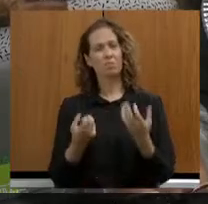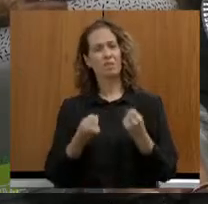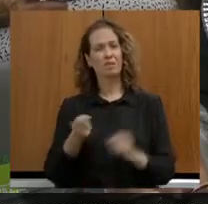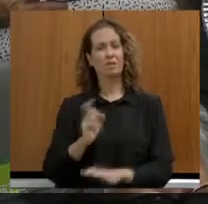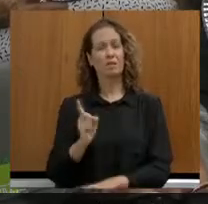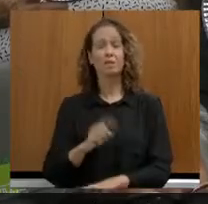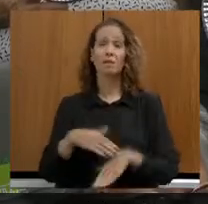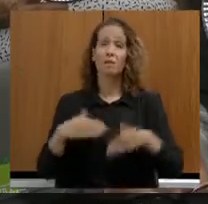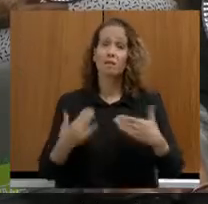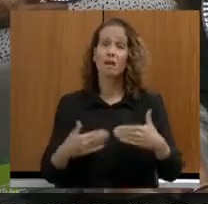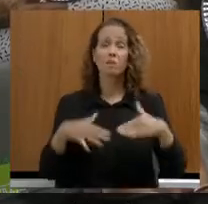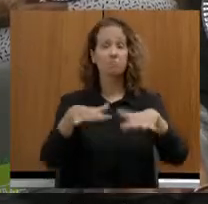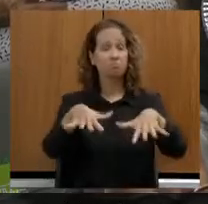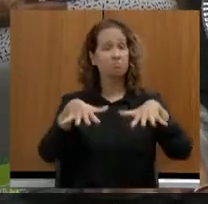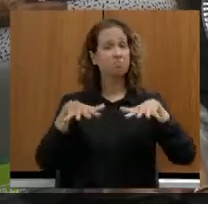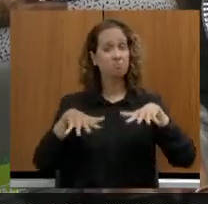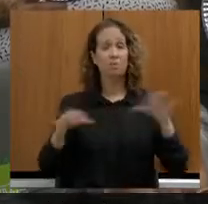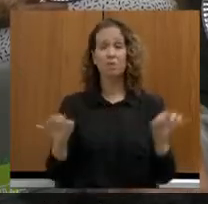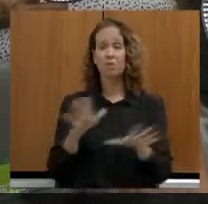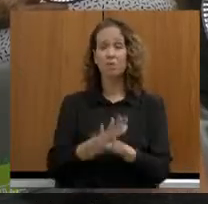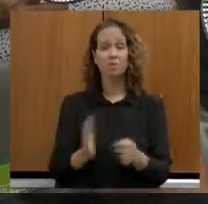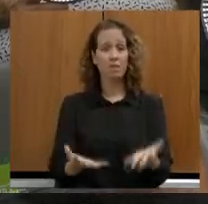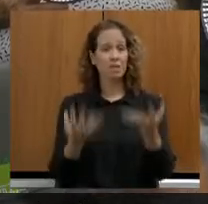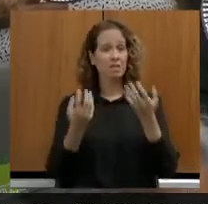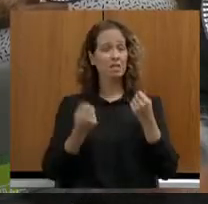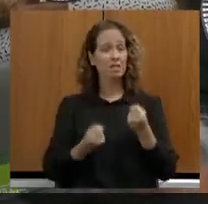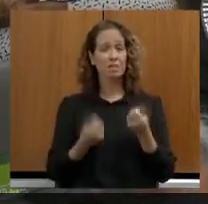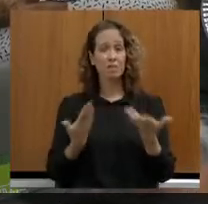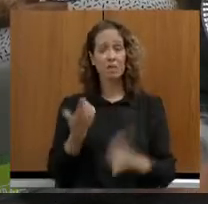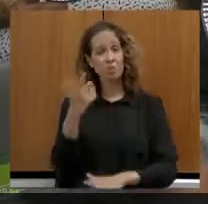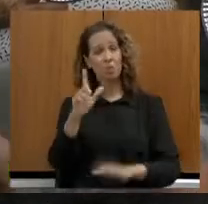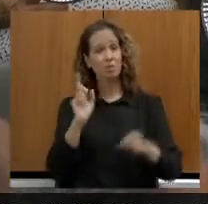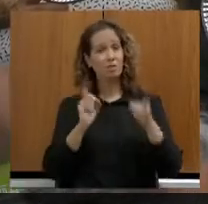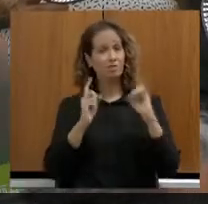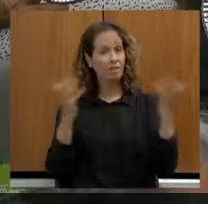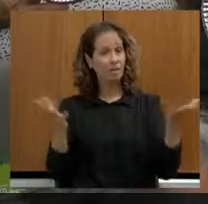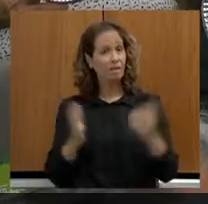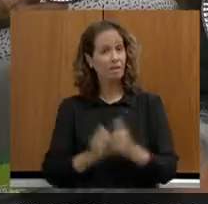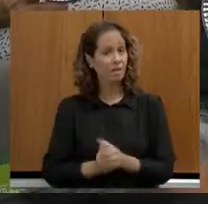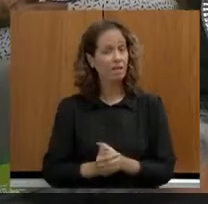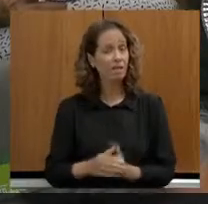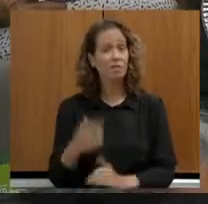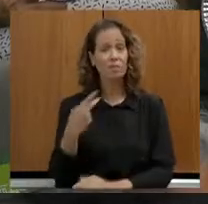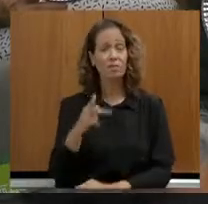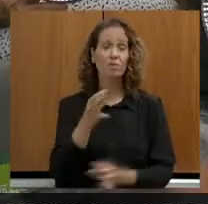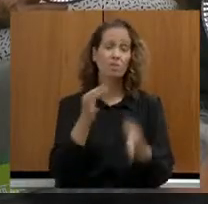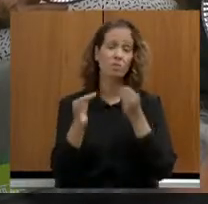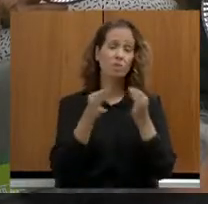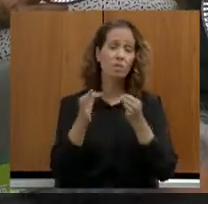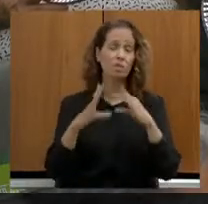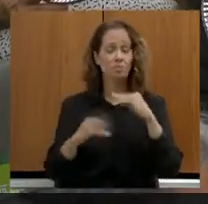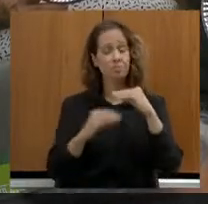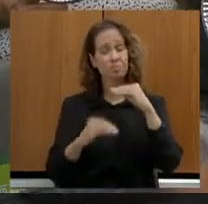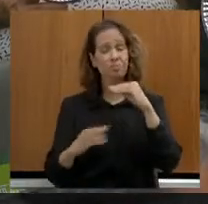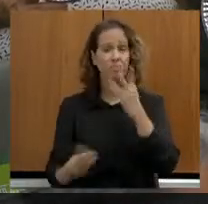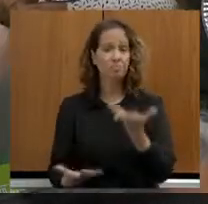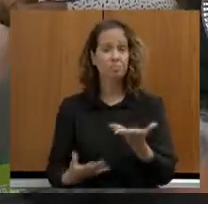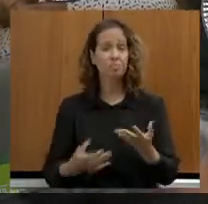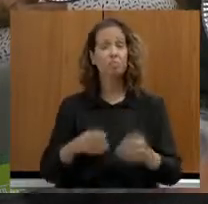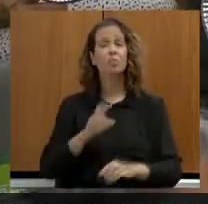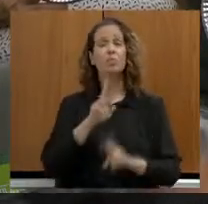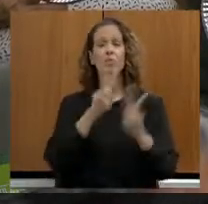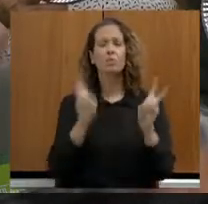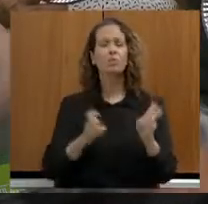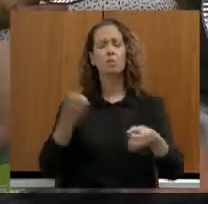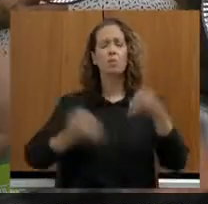o plenário está pronto para recebê-lo no grande expediente para fazer suas considerações sobre as falas dela